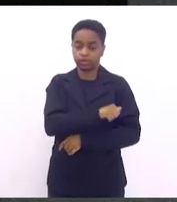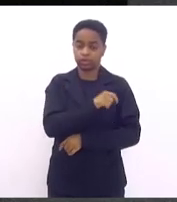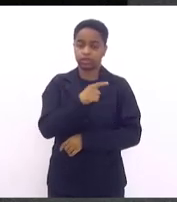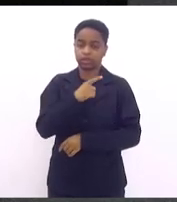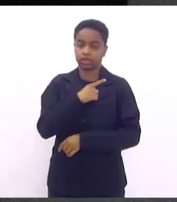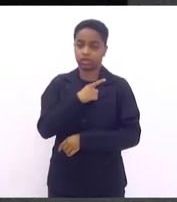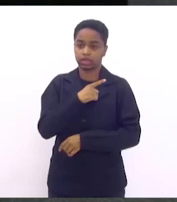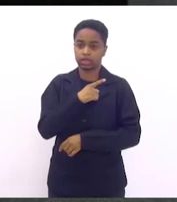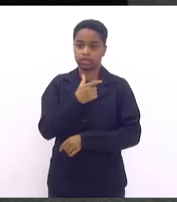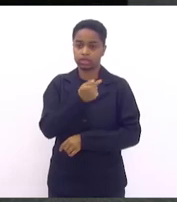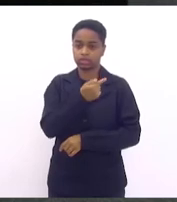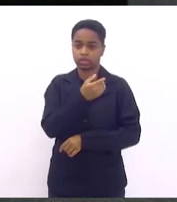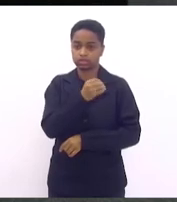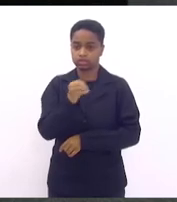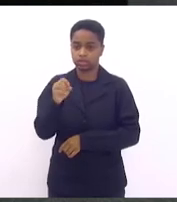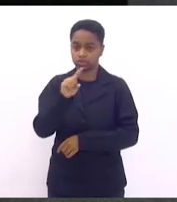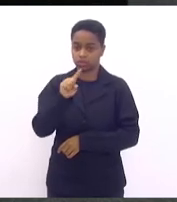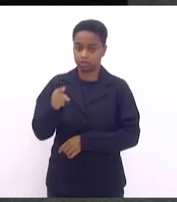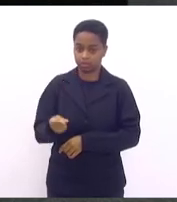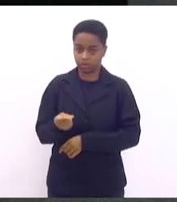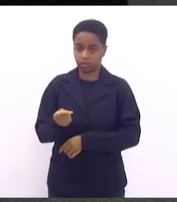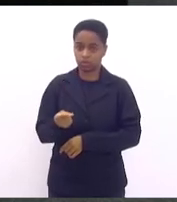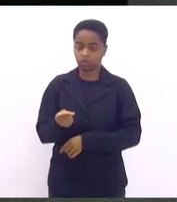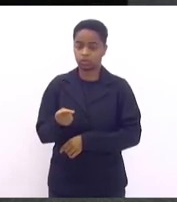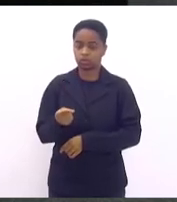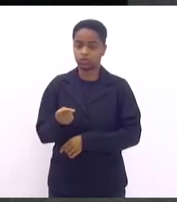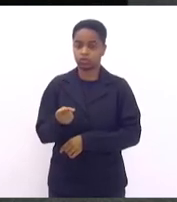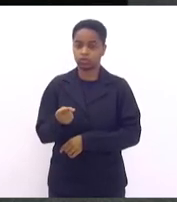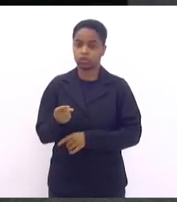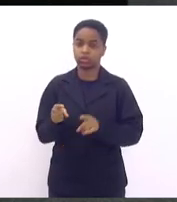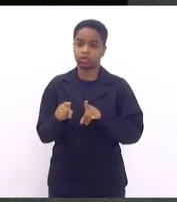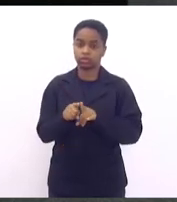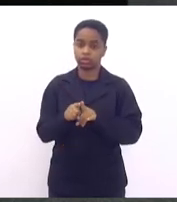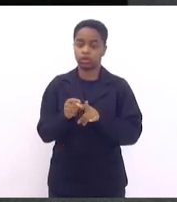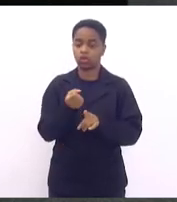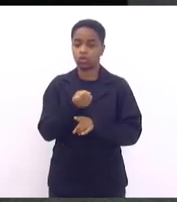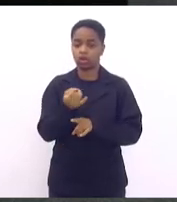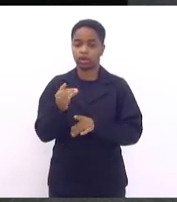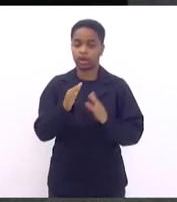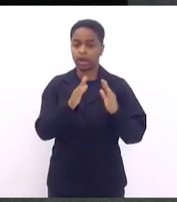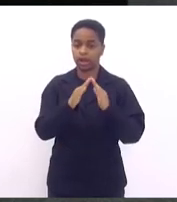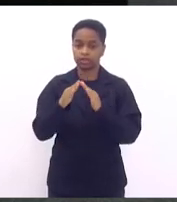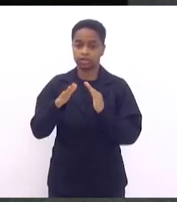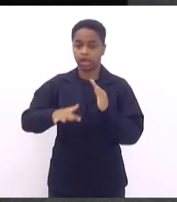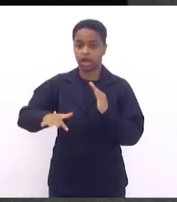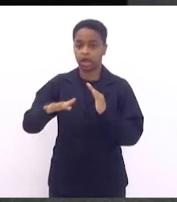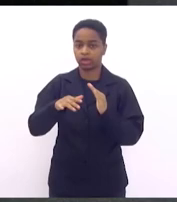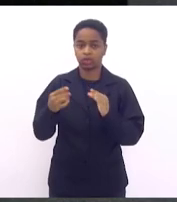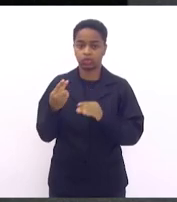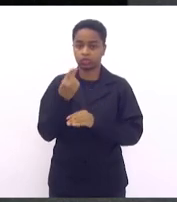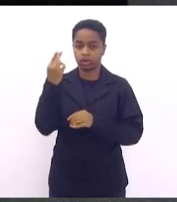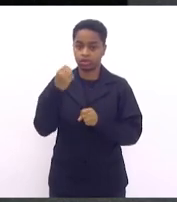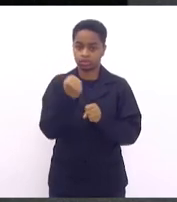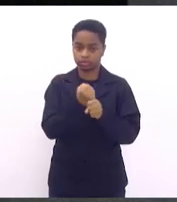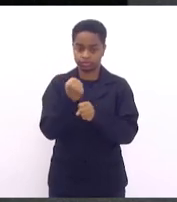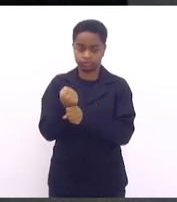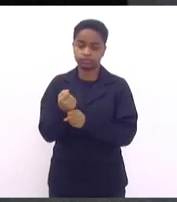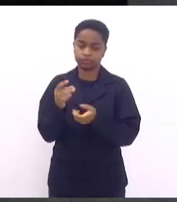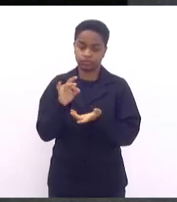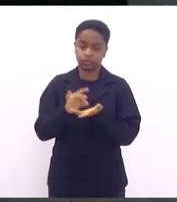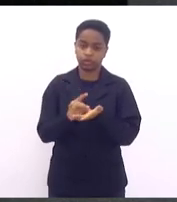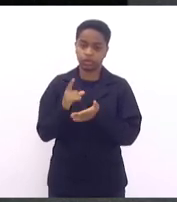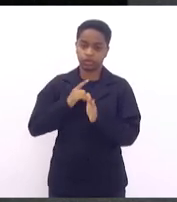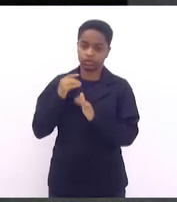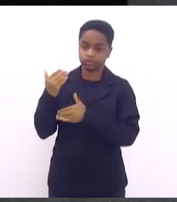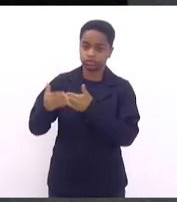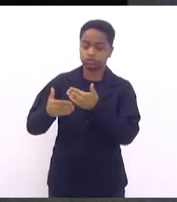mil um número, quando considerado também as moradias em áreas inadequadas, é realmente um ganho, um